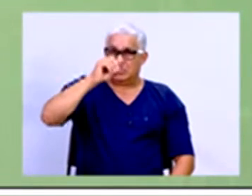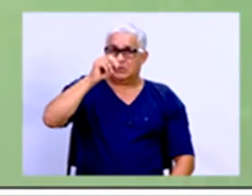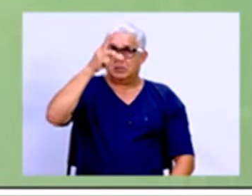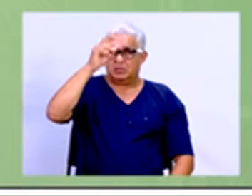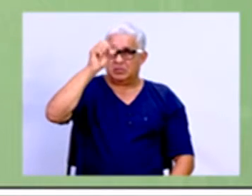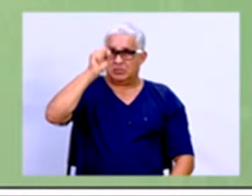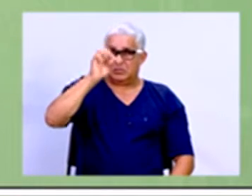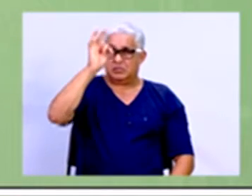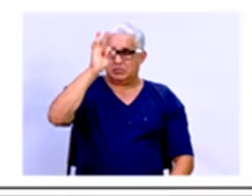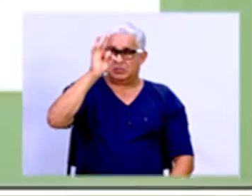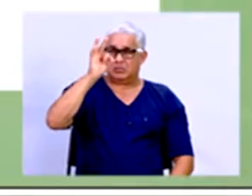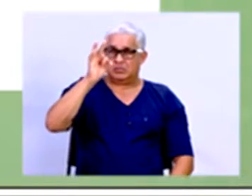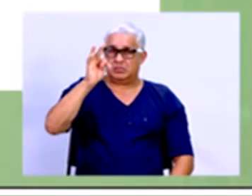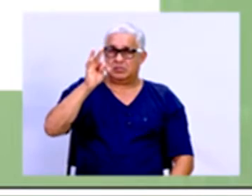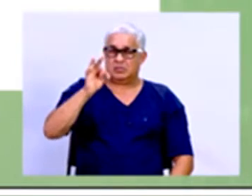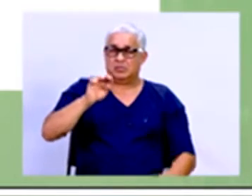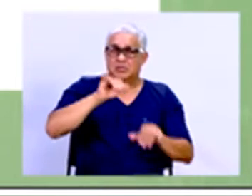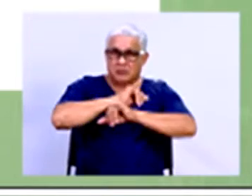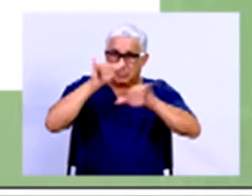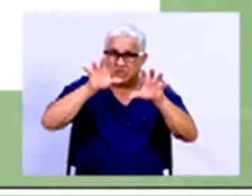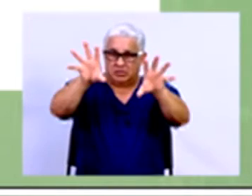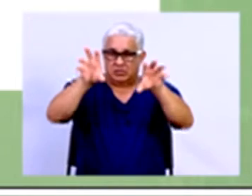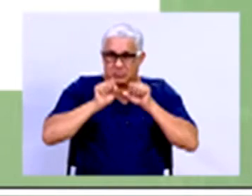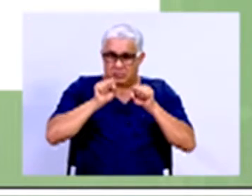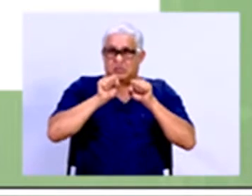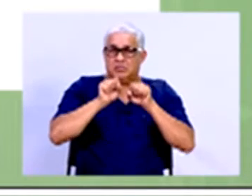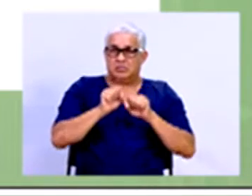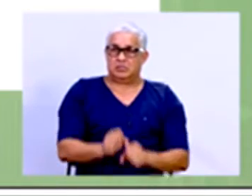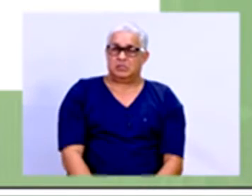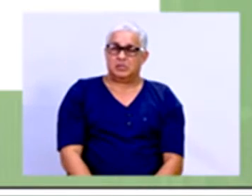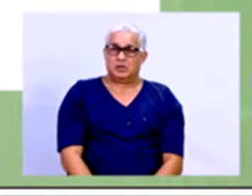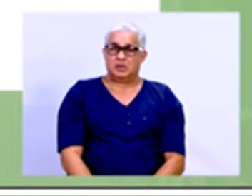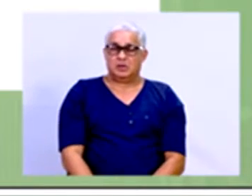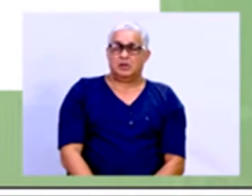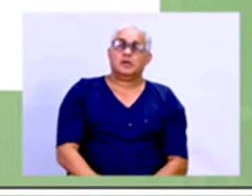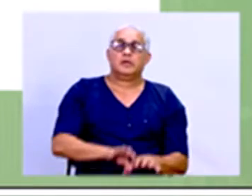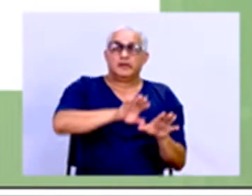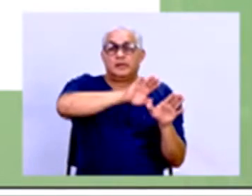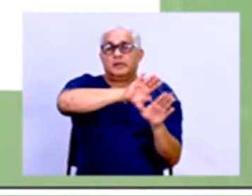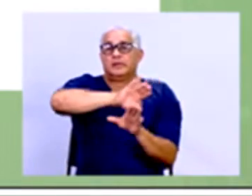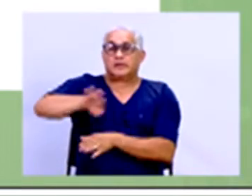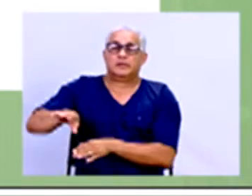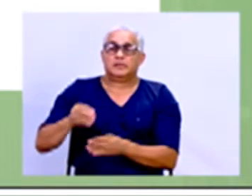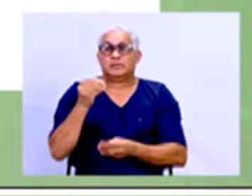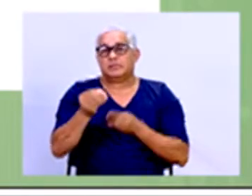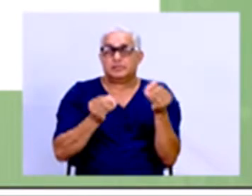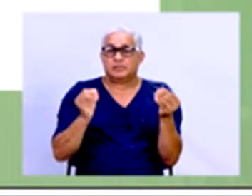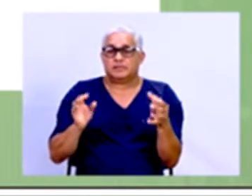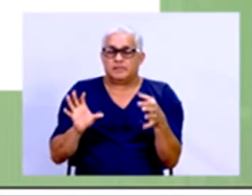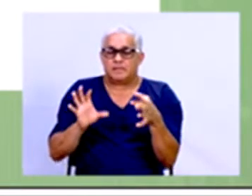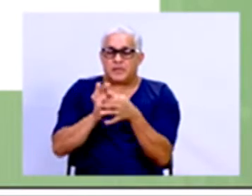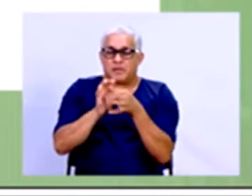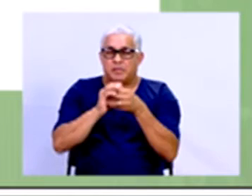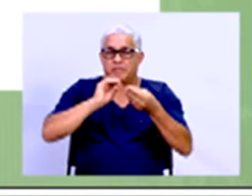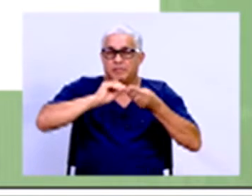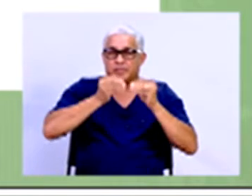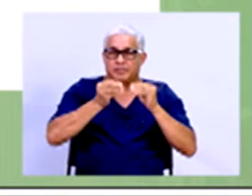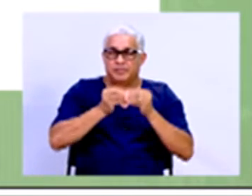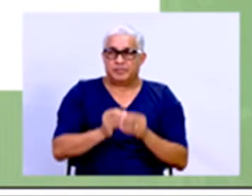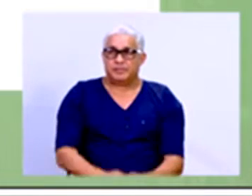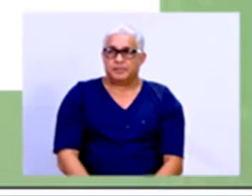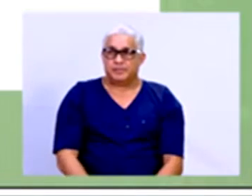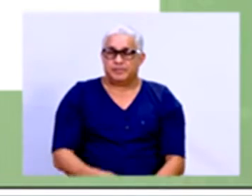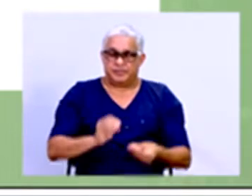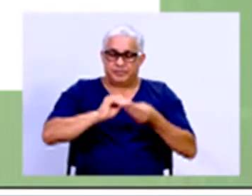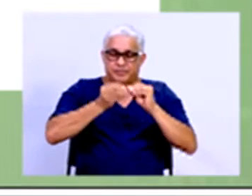para receber essas informações. Tá? Bom, como conectar um banco de dados, né? Vamos passar